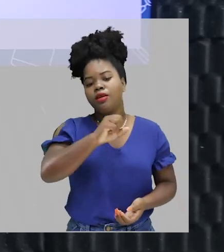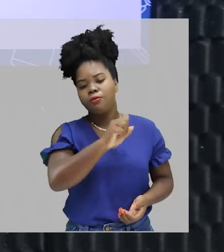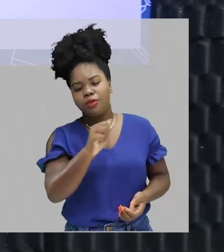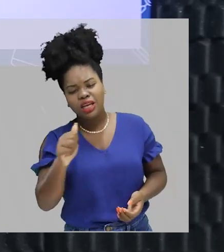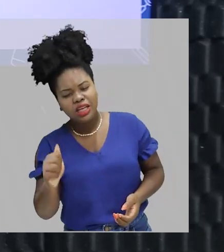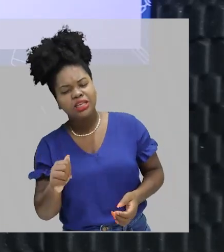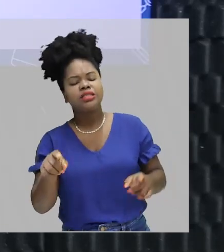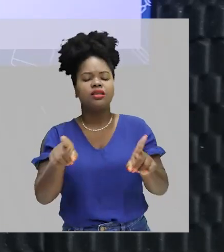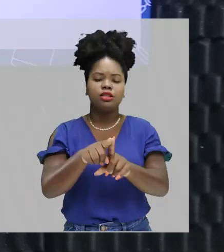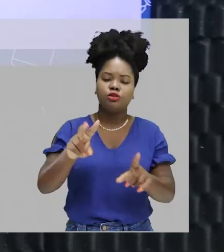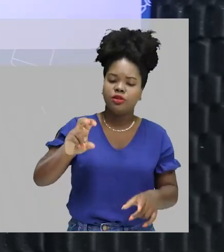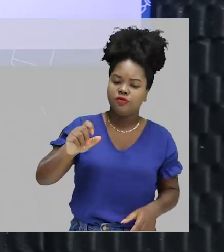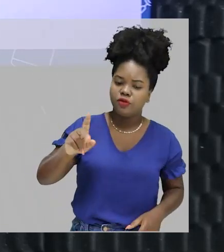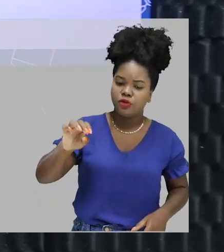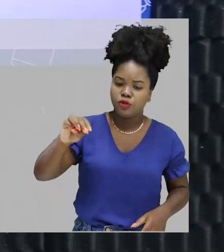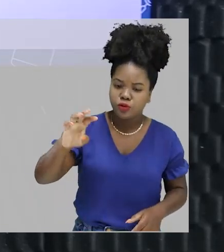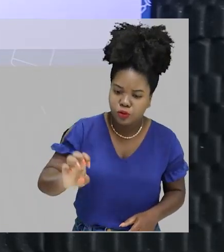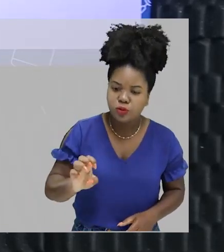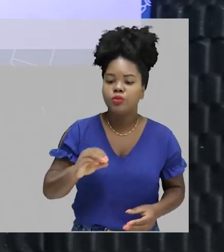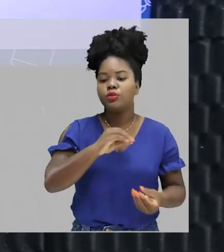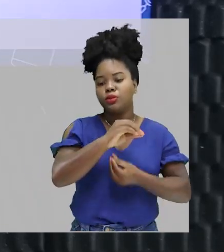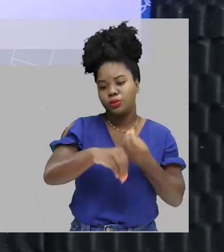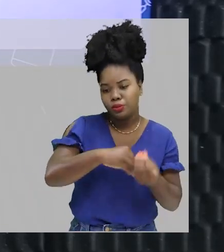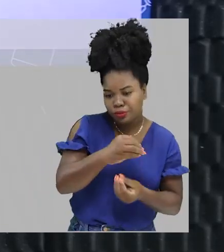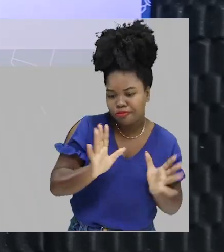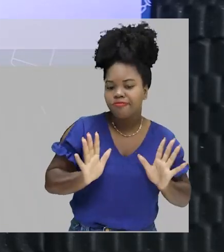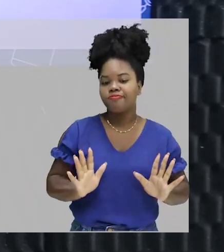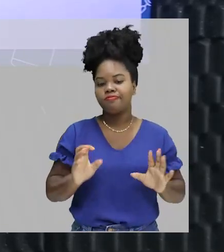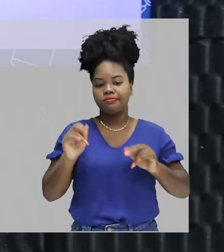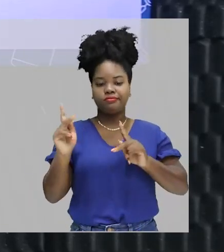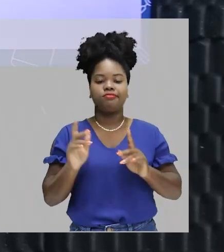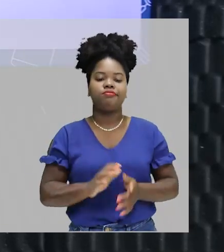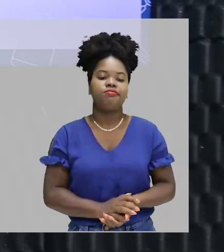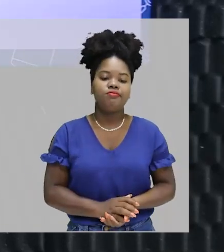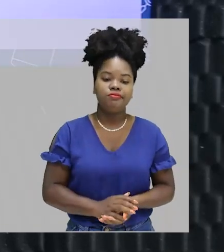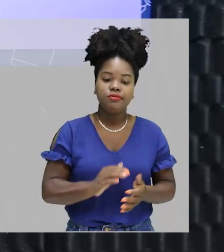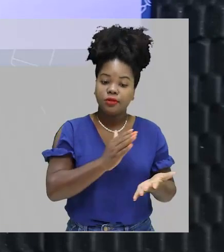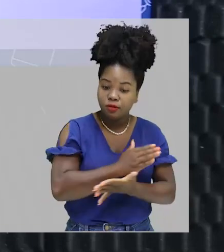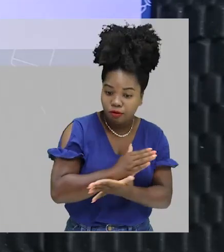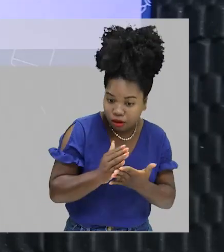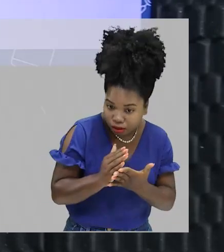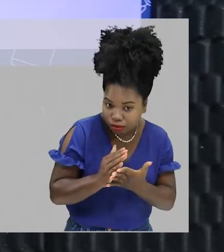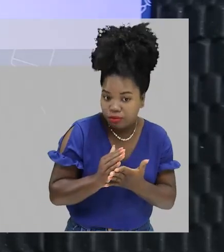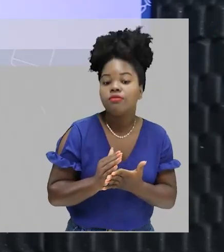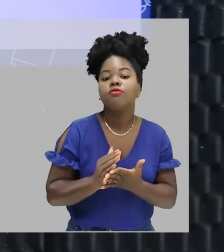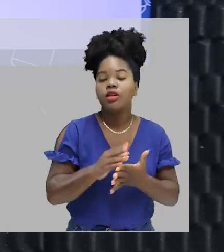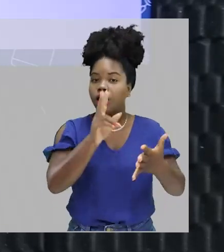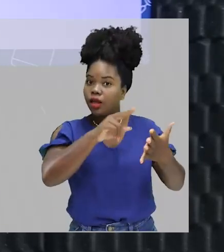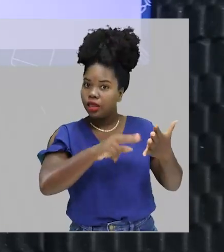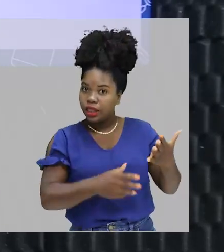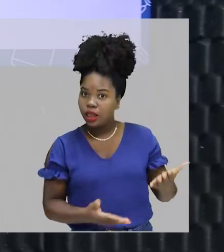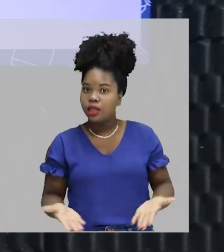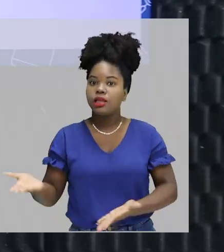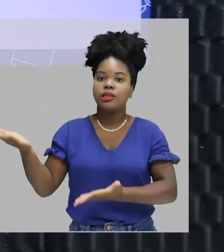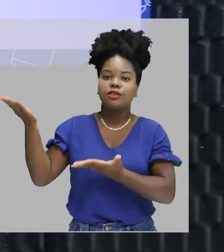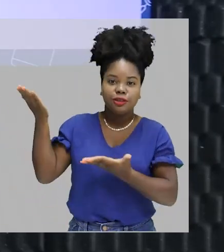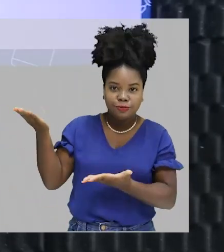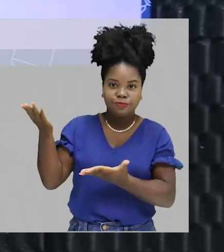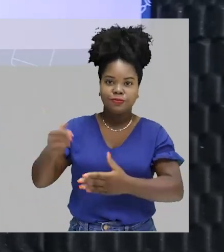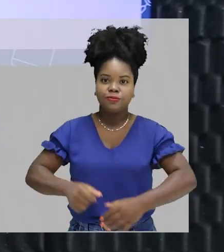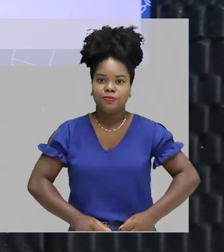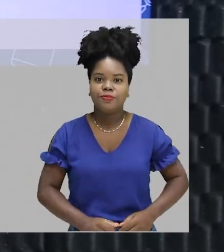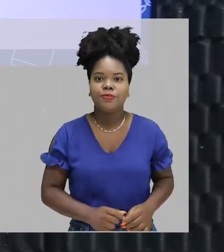produto ou o volume de um reagente. Show de bola? Então, vamos começar, acompanhem direitinho. Turminha, olha só.